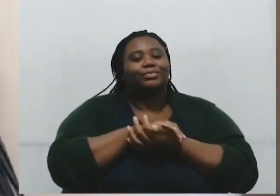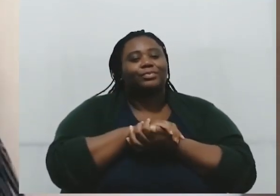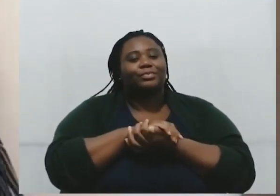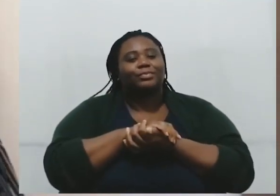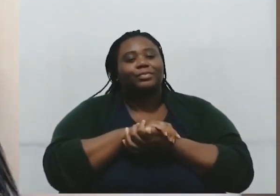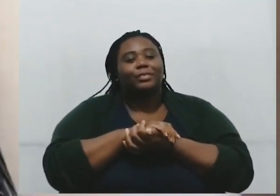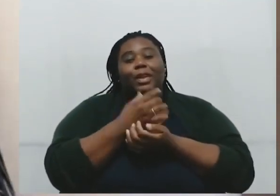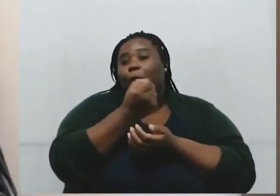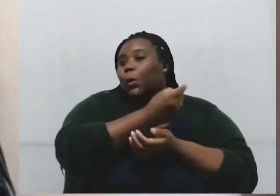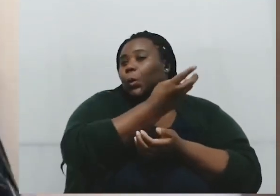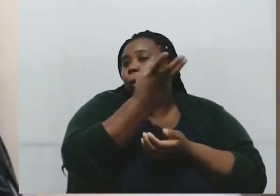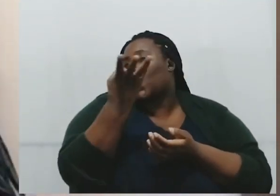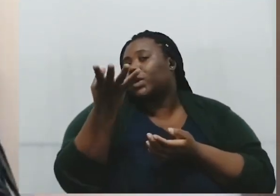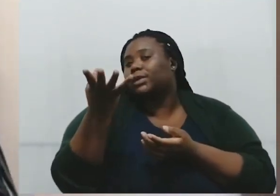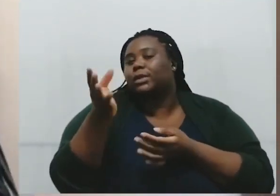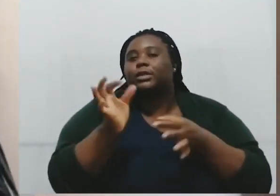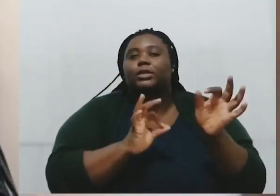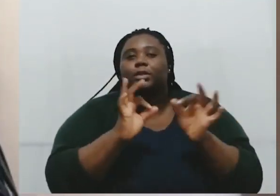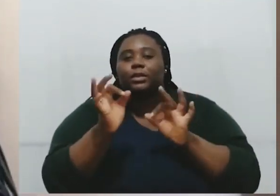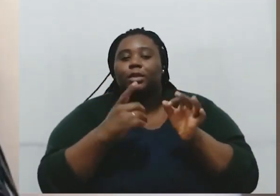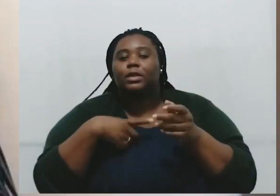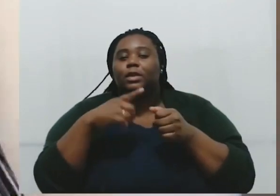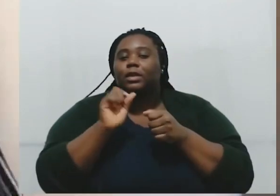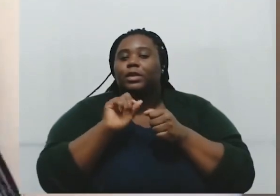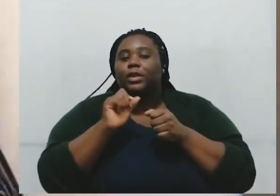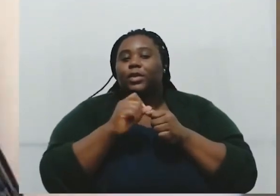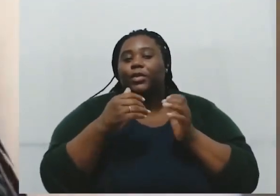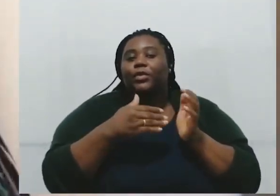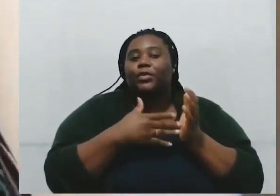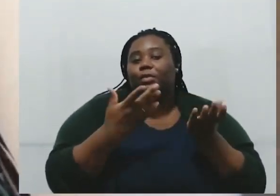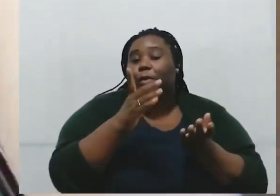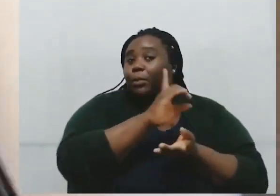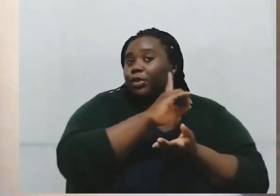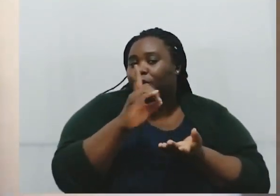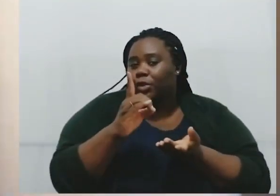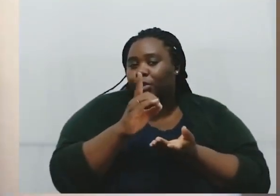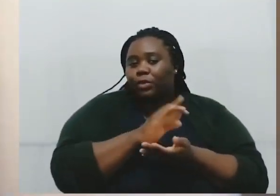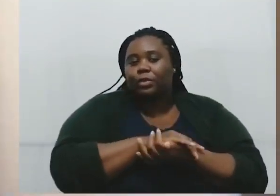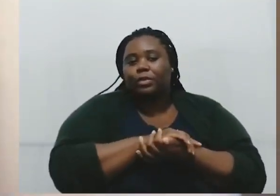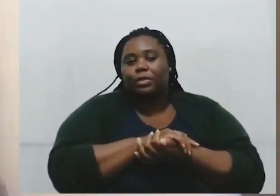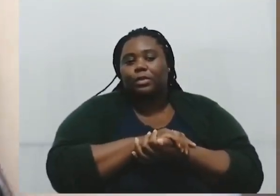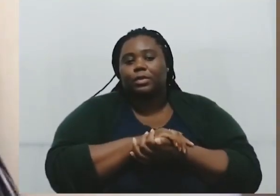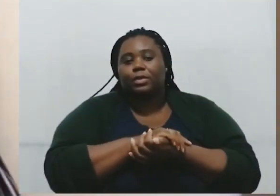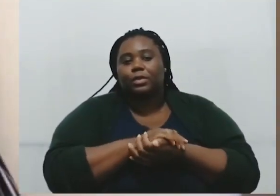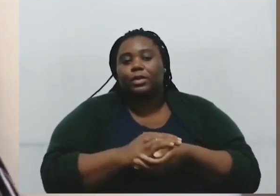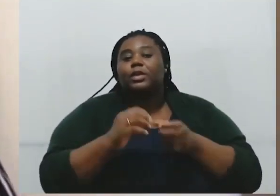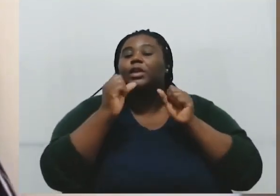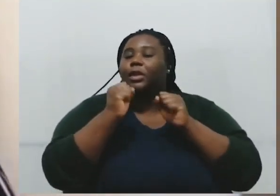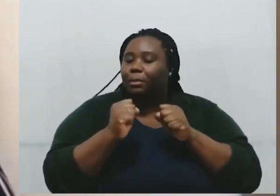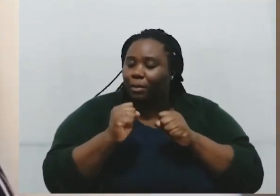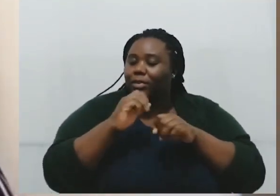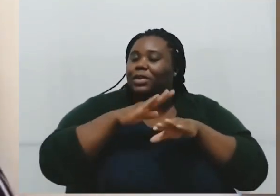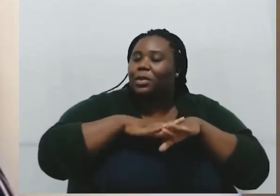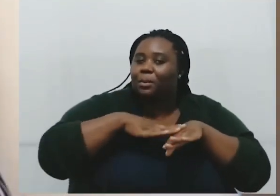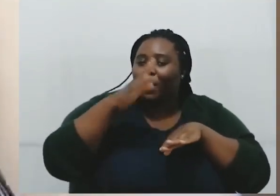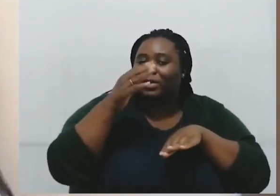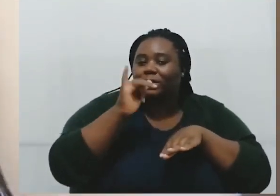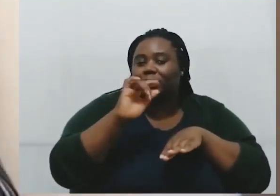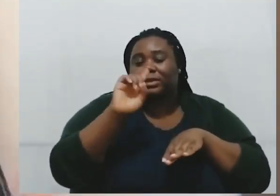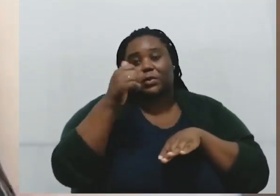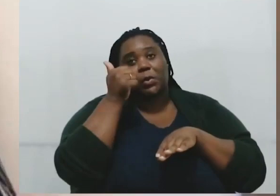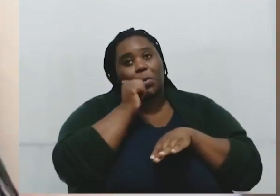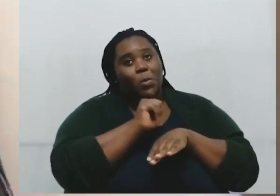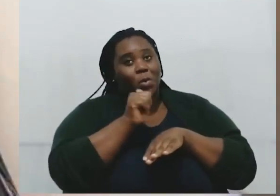que poderiam ter sido muito maiores se eu não fosse uma mulher. E por quê? Porque, em primeiro lugar, você já